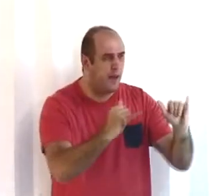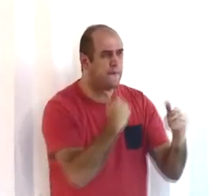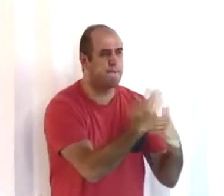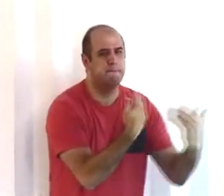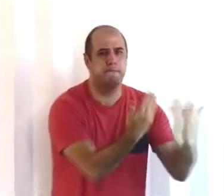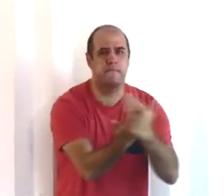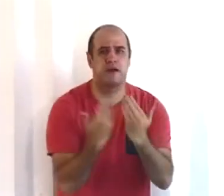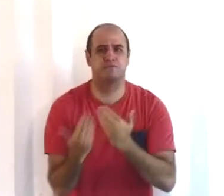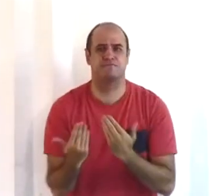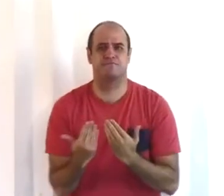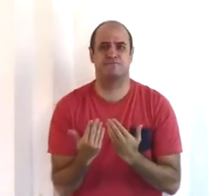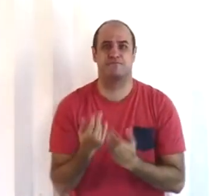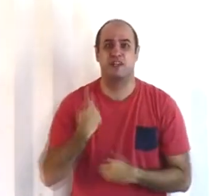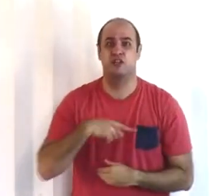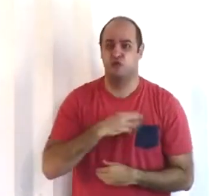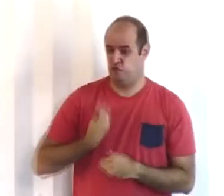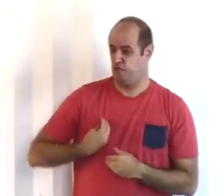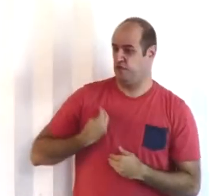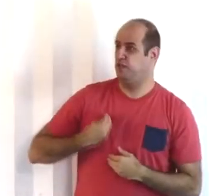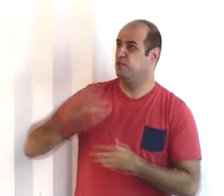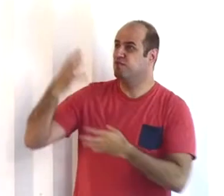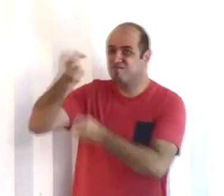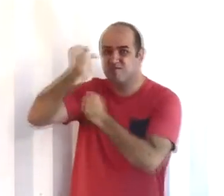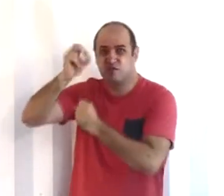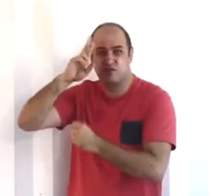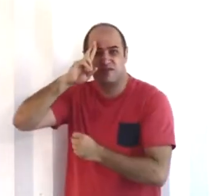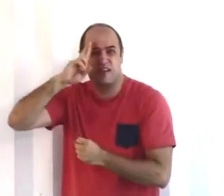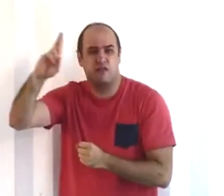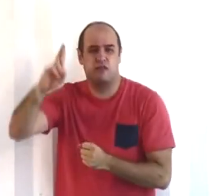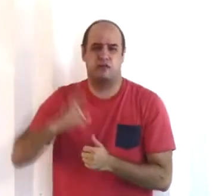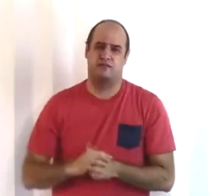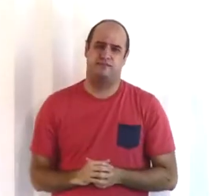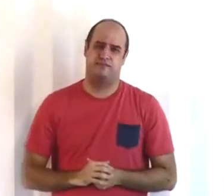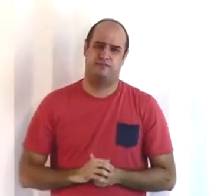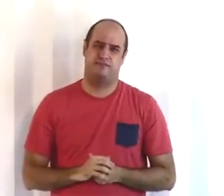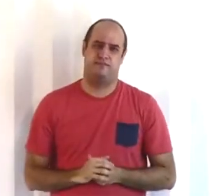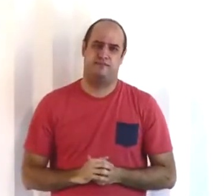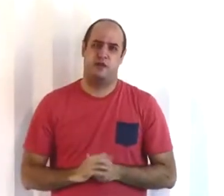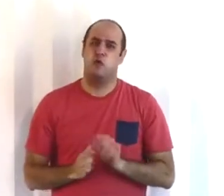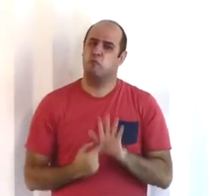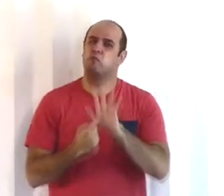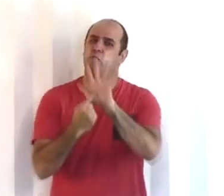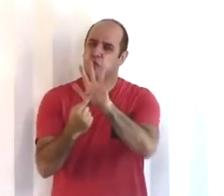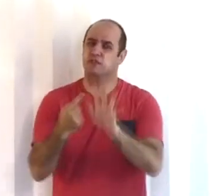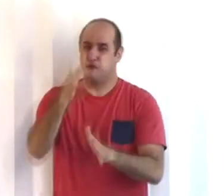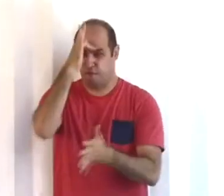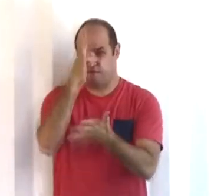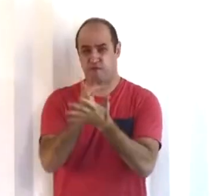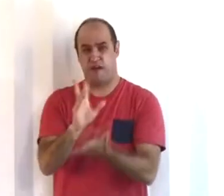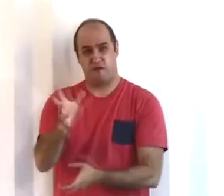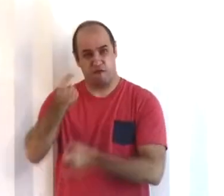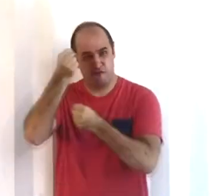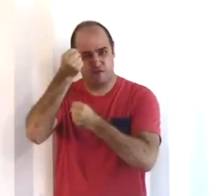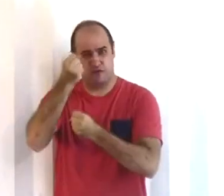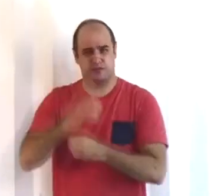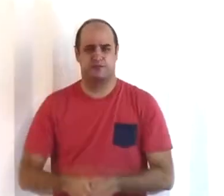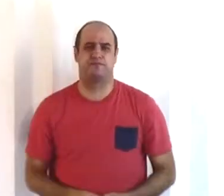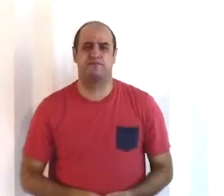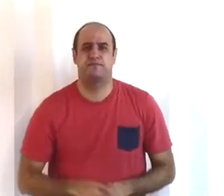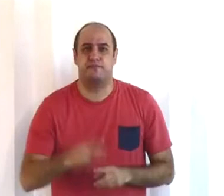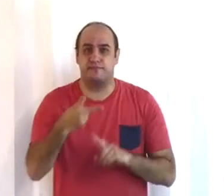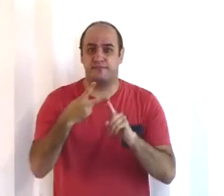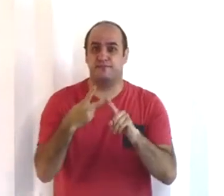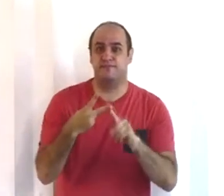vivemos ao Senhor e pelo Senhor. Essa é a nossa forma de demonstrar a firmeza da nossa fé. Uma segunda coisa,